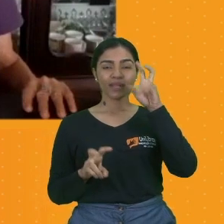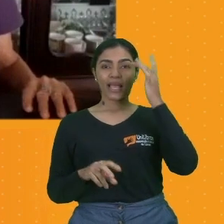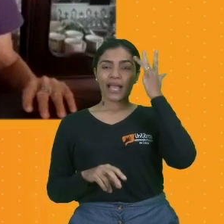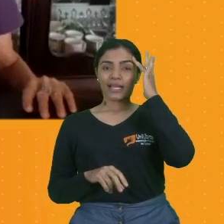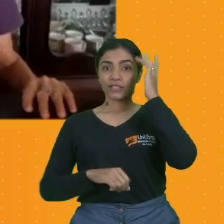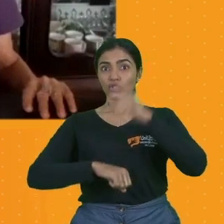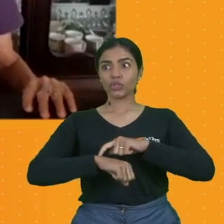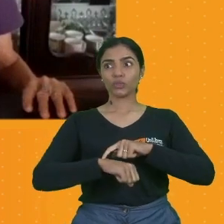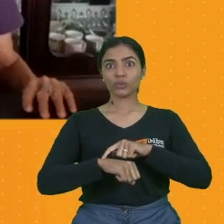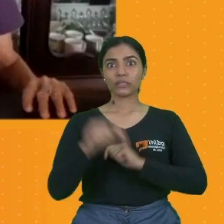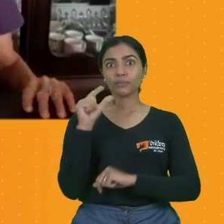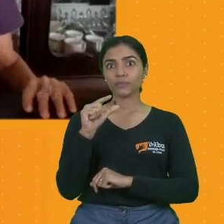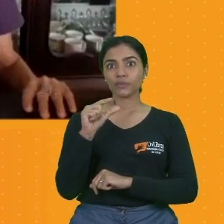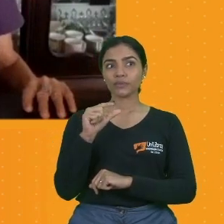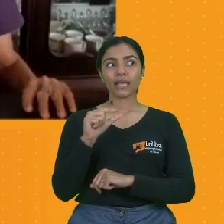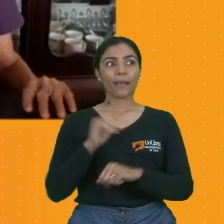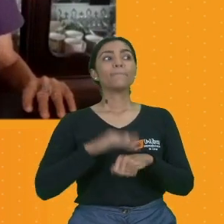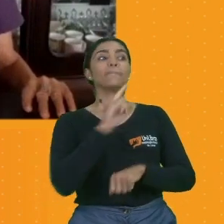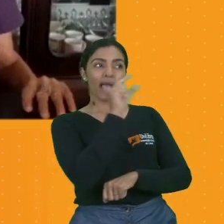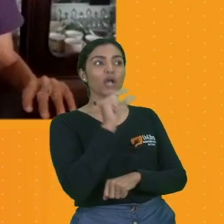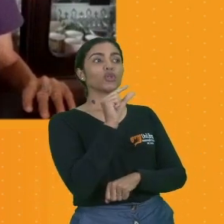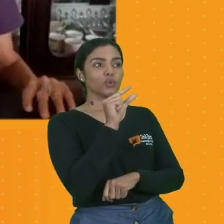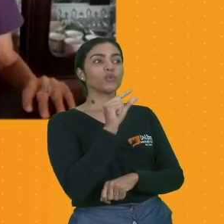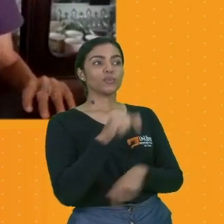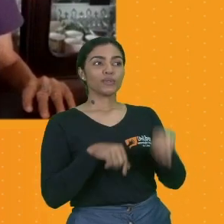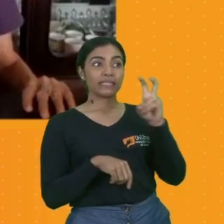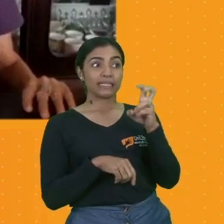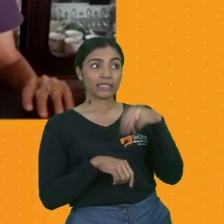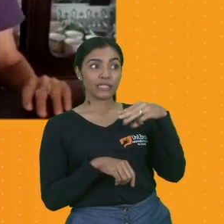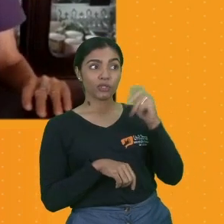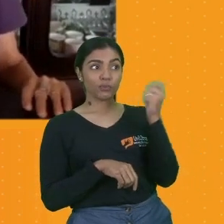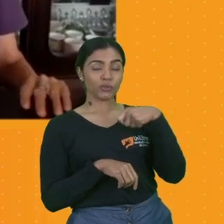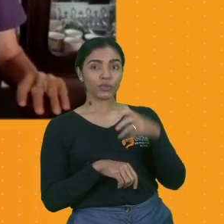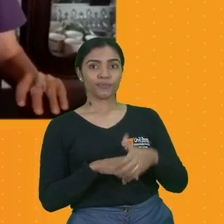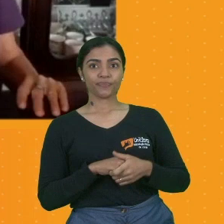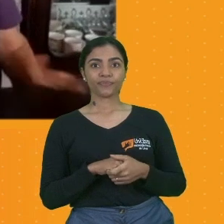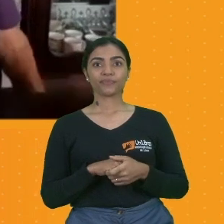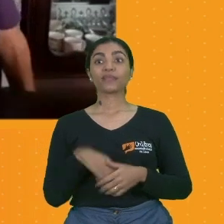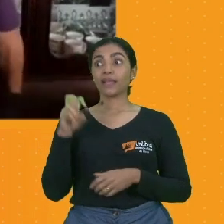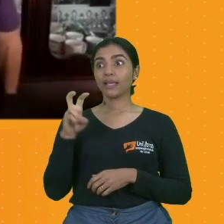não mais um pouquinho vai mais umas cinco minutinhos